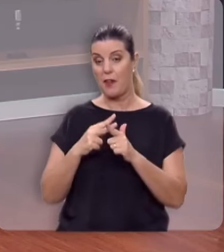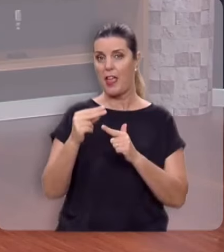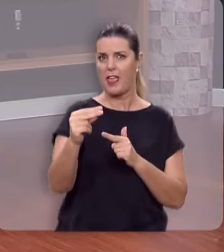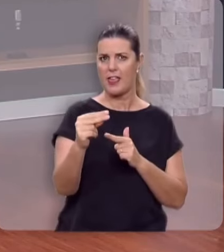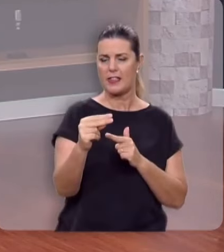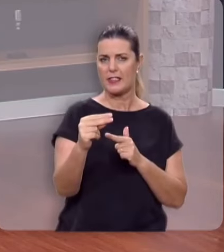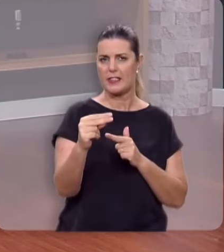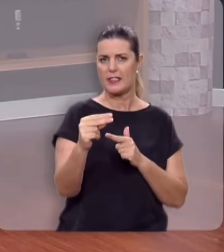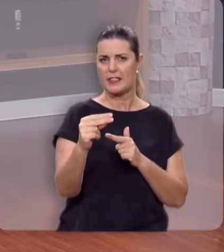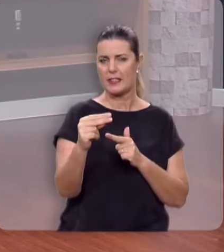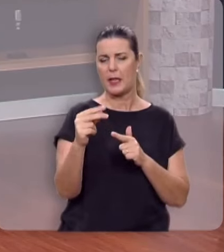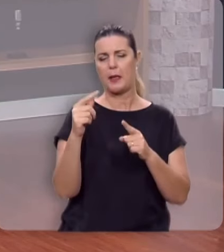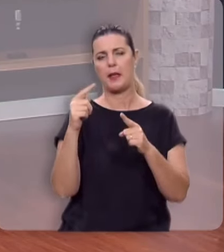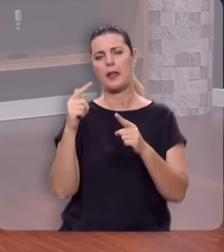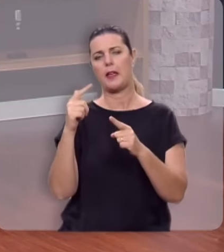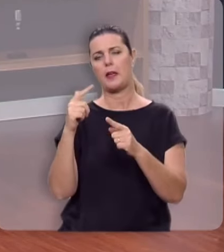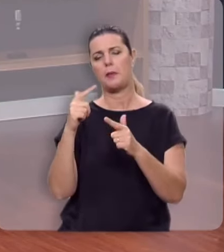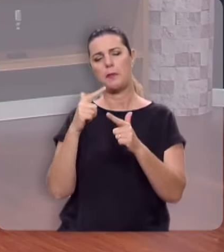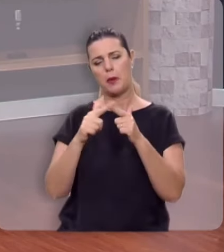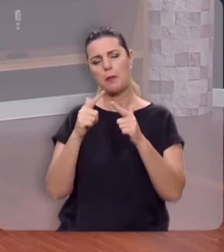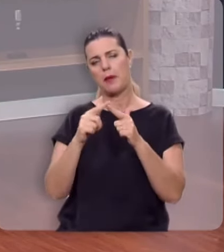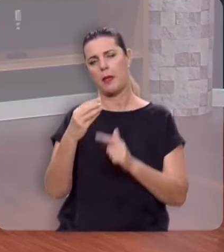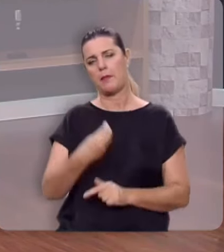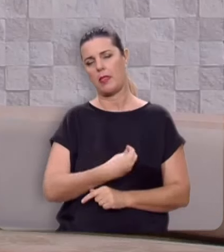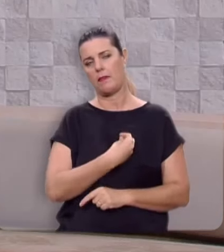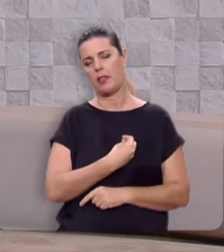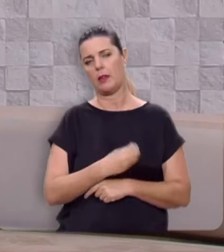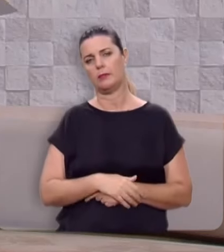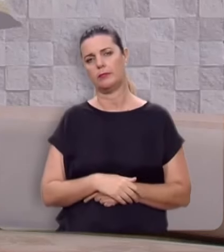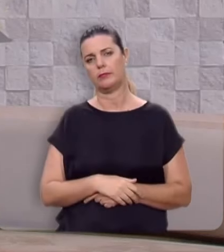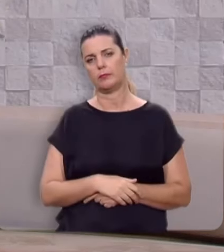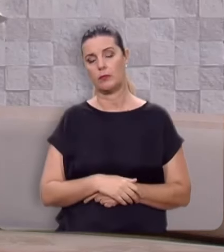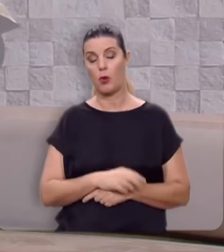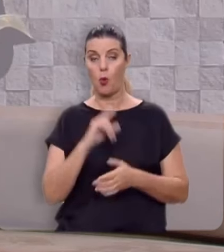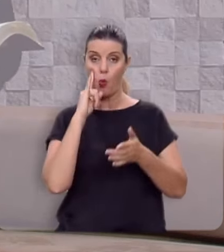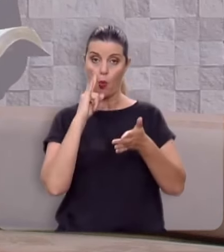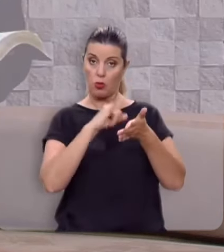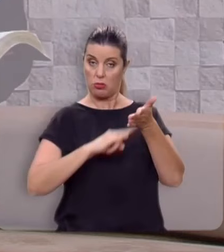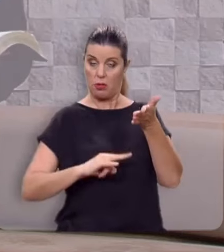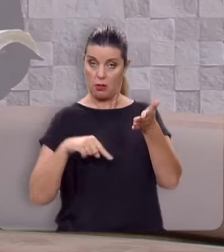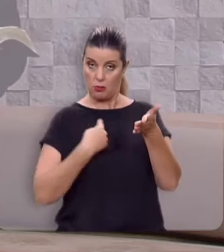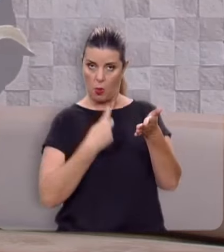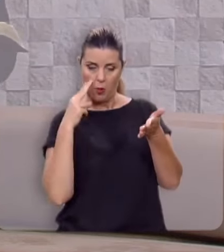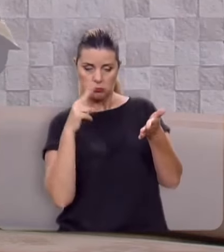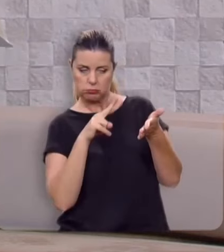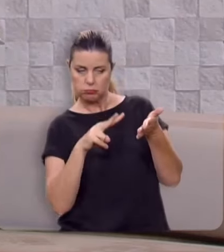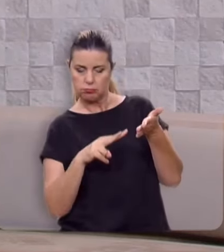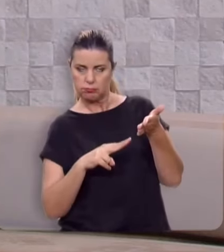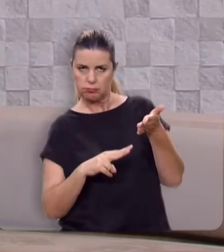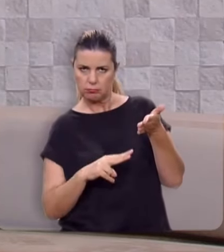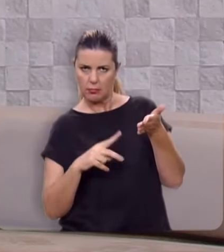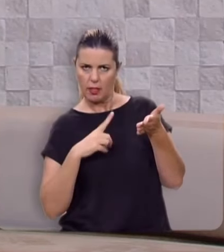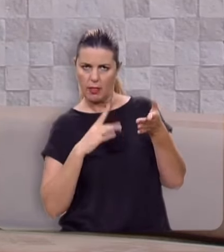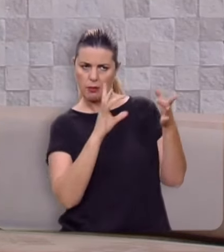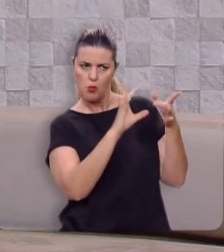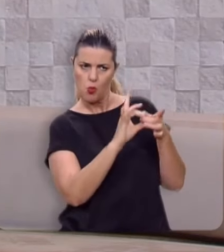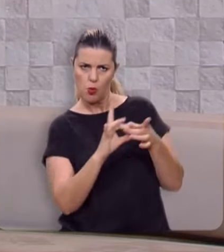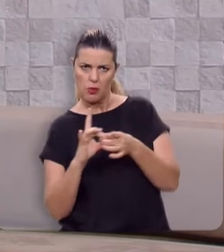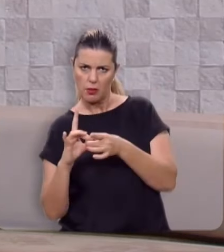vencer as tempestades da vida. O texto lido tem como